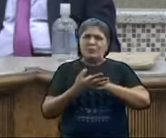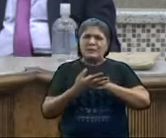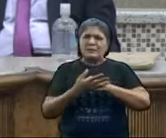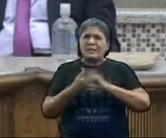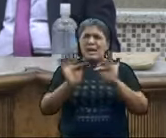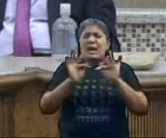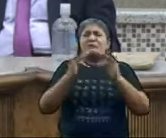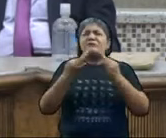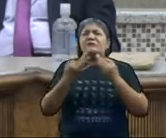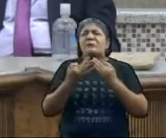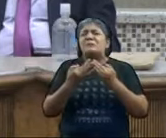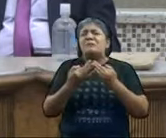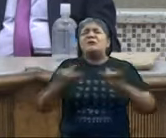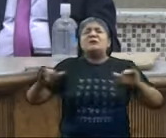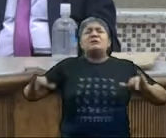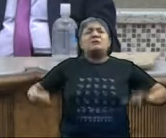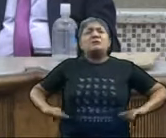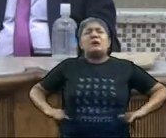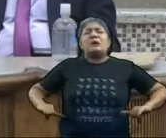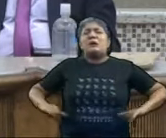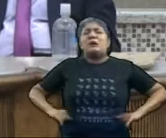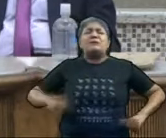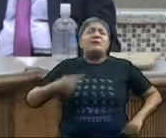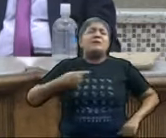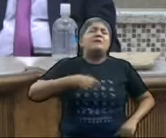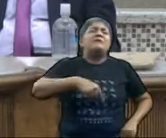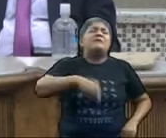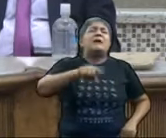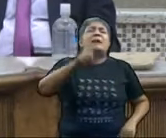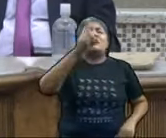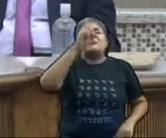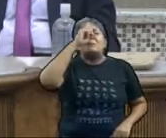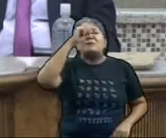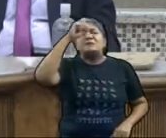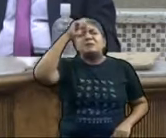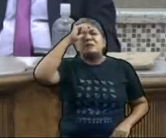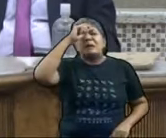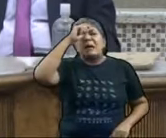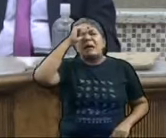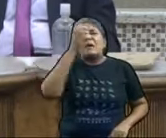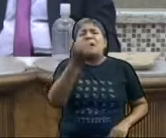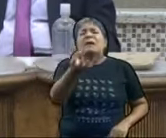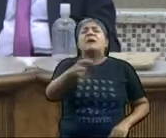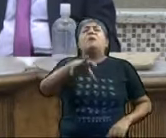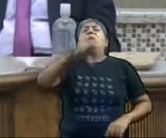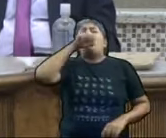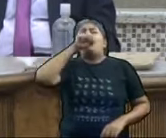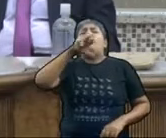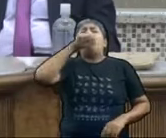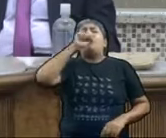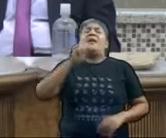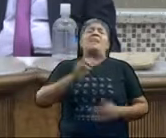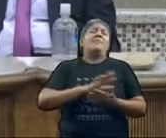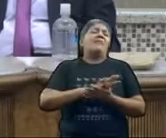de sofrimentos e sofrimentos atrozes, dores inexplicáveis,